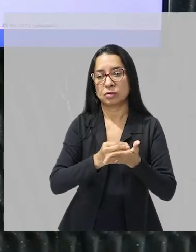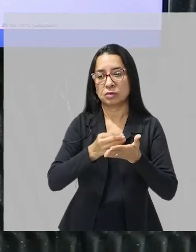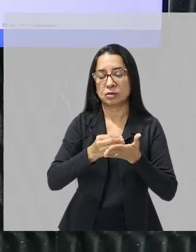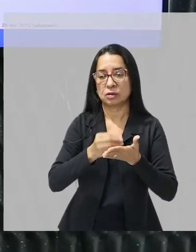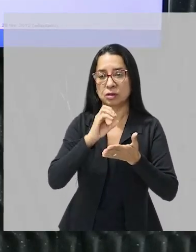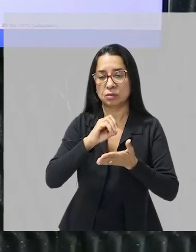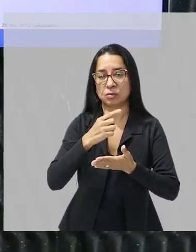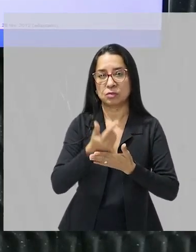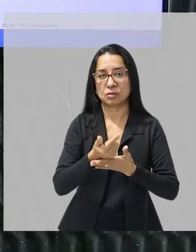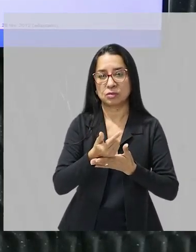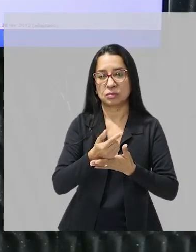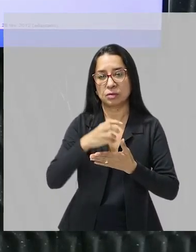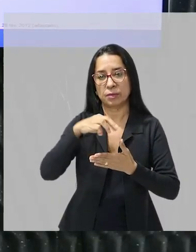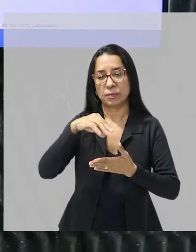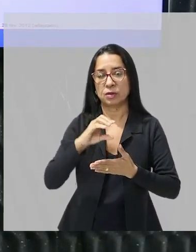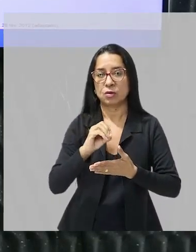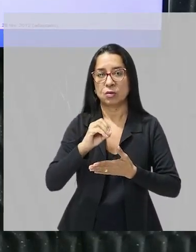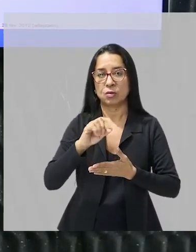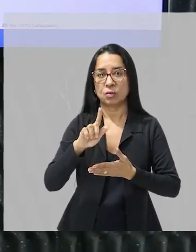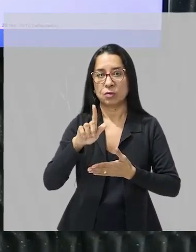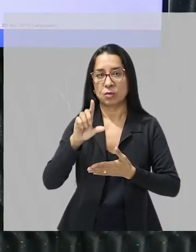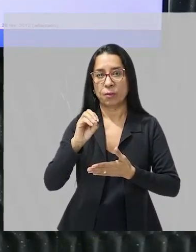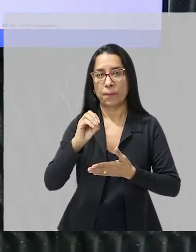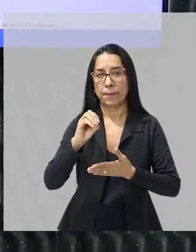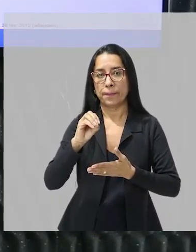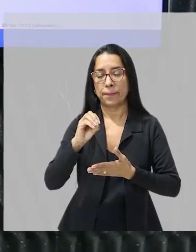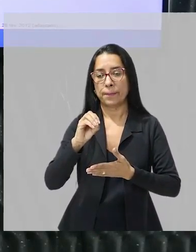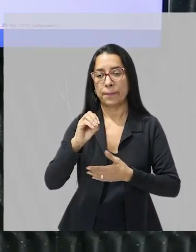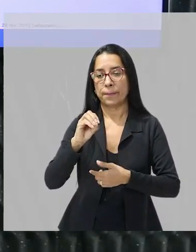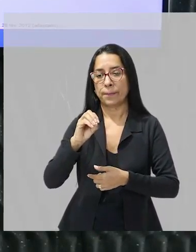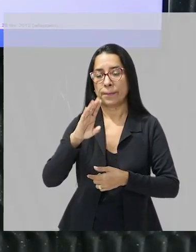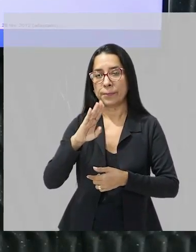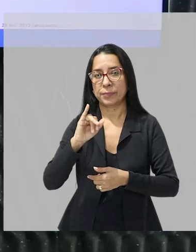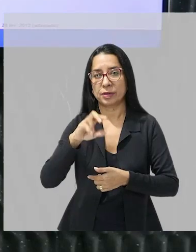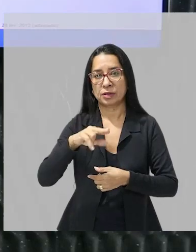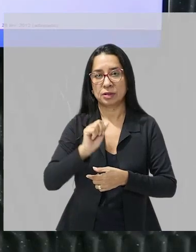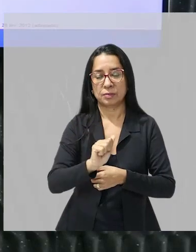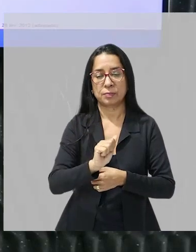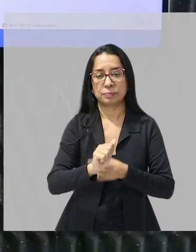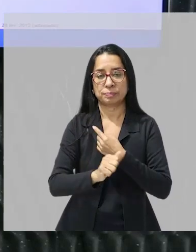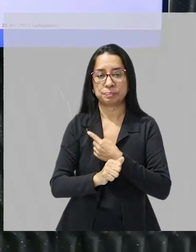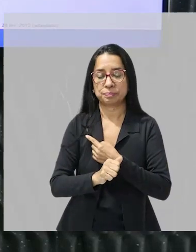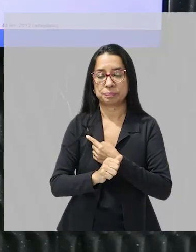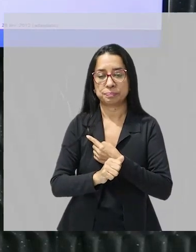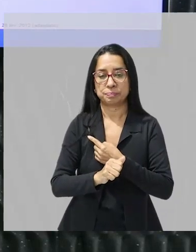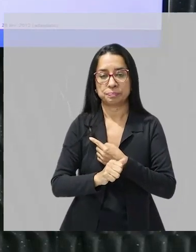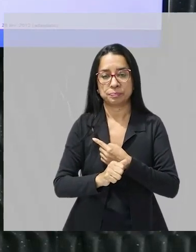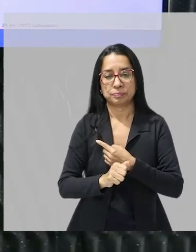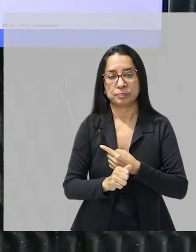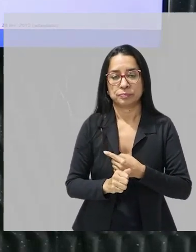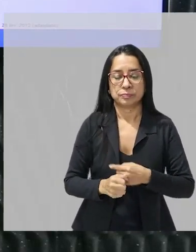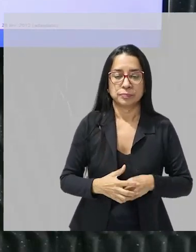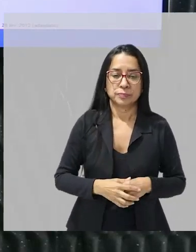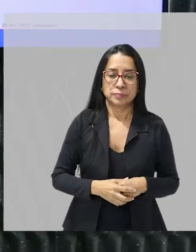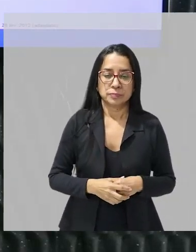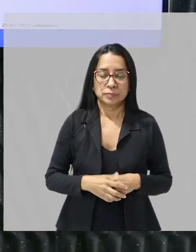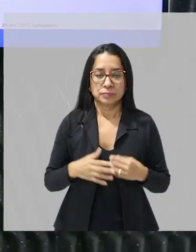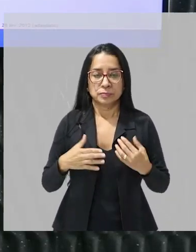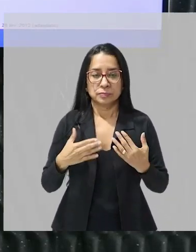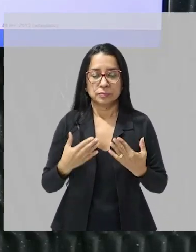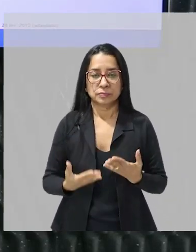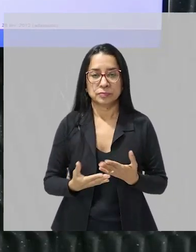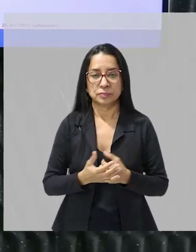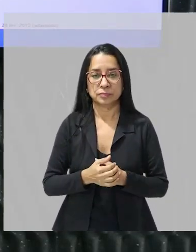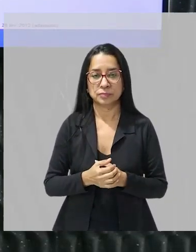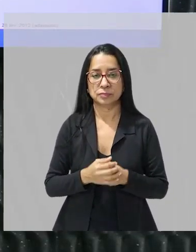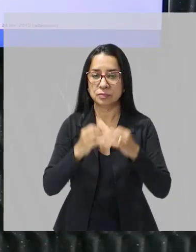oxigênio para a mioglobina, tá? E a mioglobina entrega para o sangue o gás carbônico, tá? Ok, pessoal? Então, ele